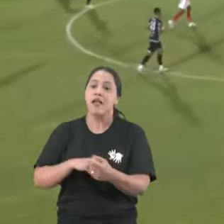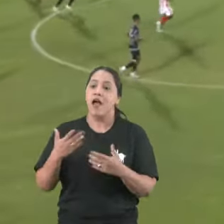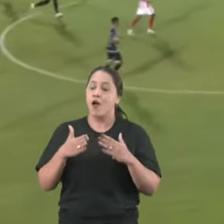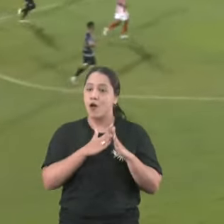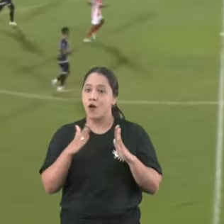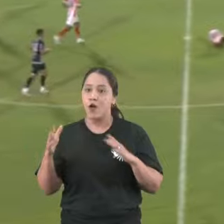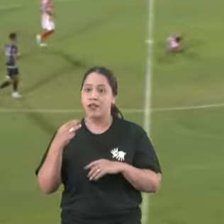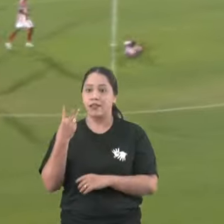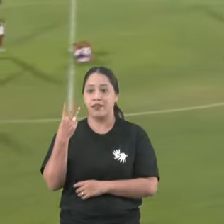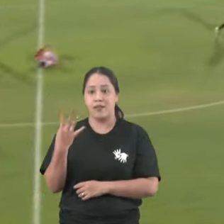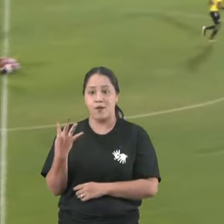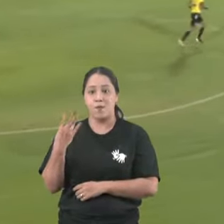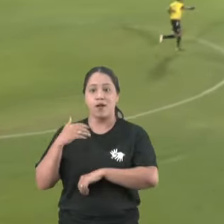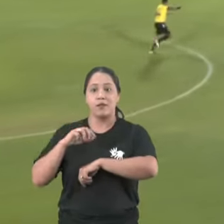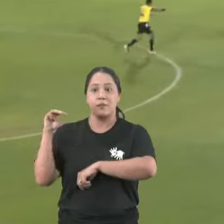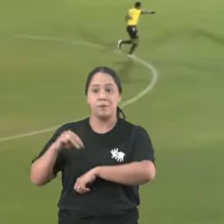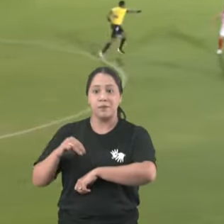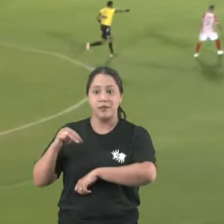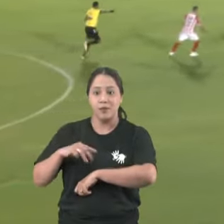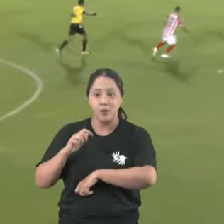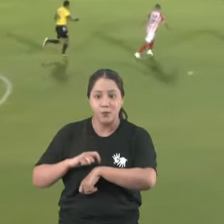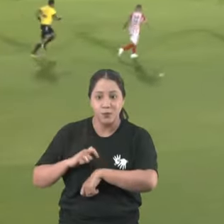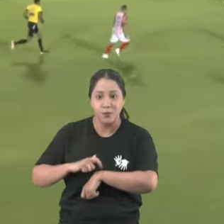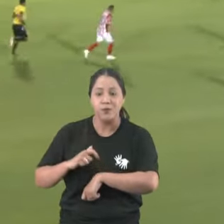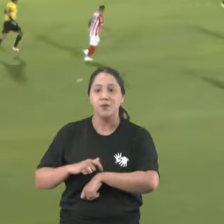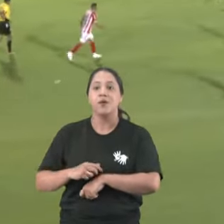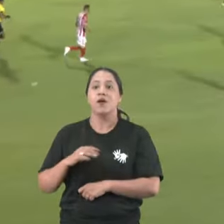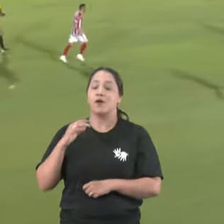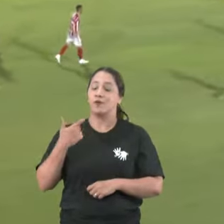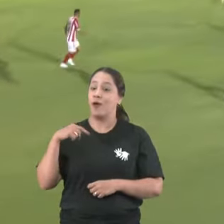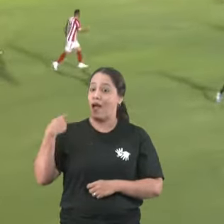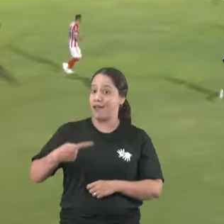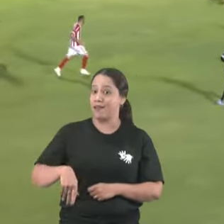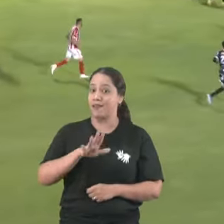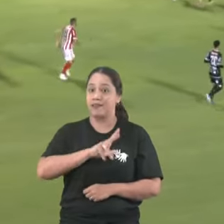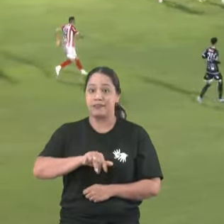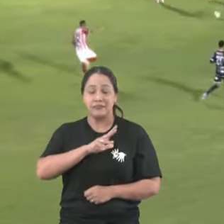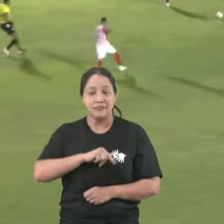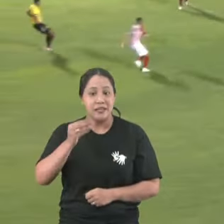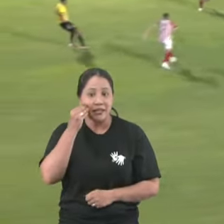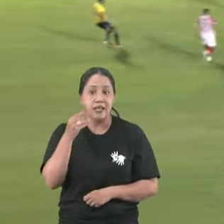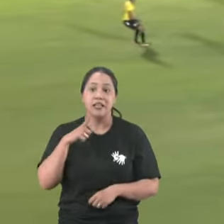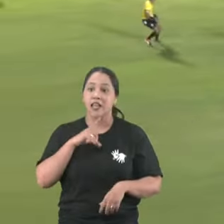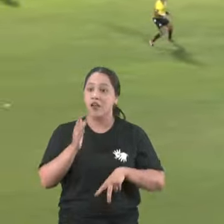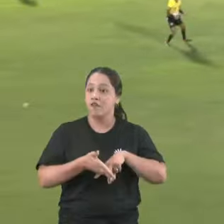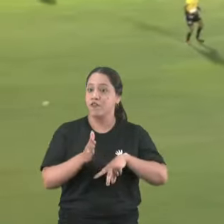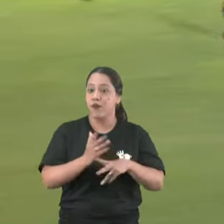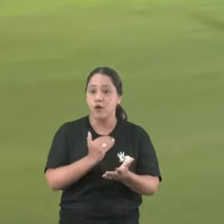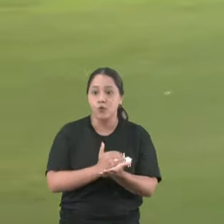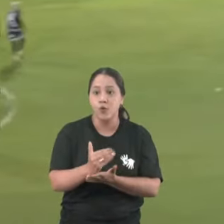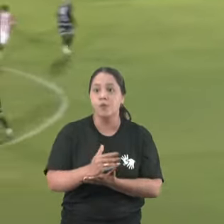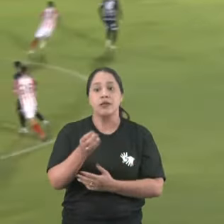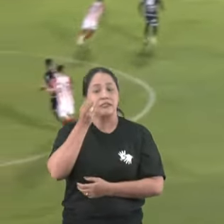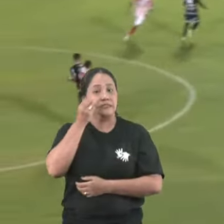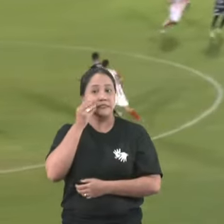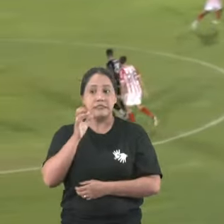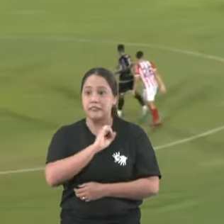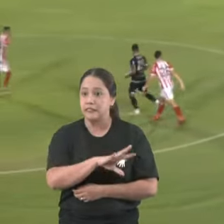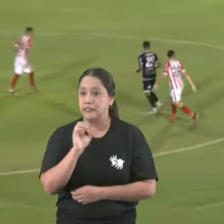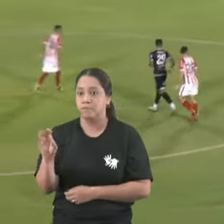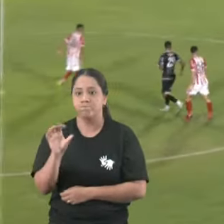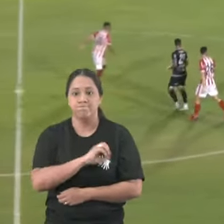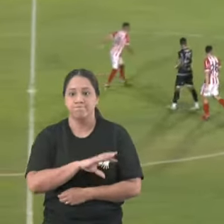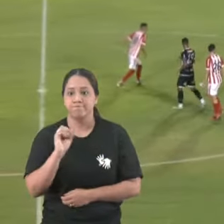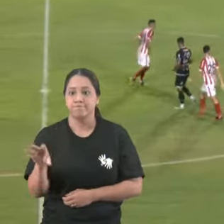34 minutos. O CRB sente o bom momento, vem para cima. O lance segue, teve falta na origem da jogada. O Rômulo tenta o passe, era pro